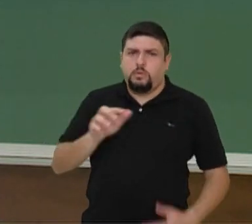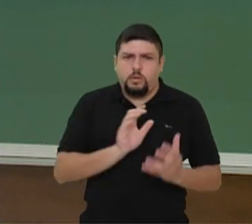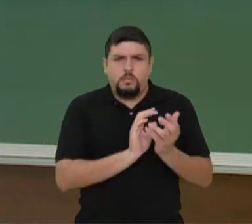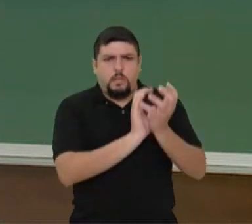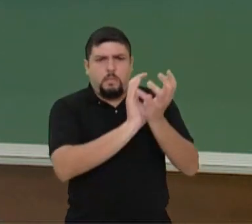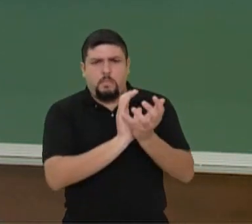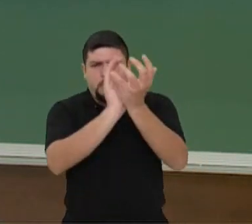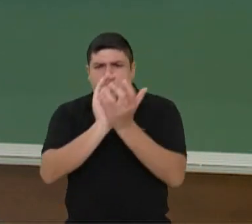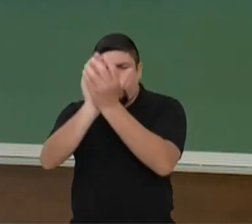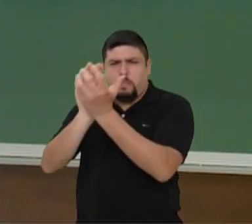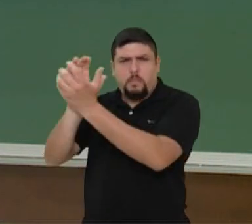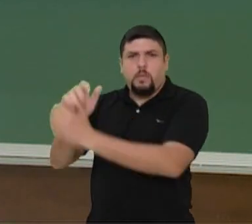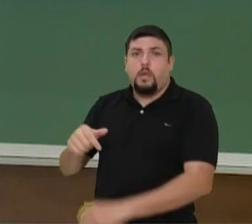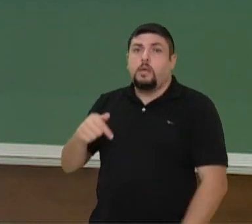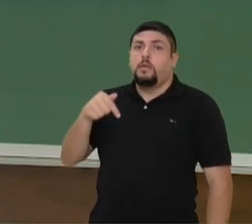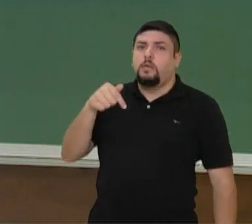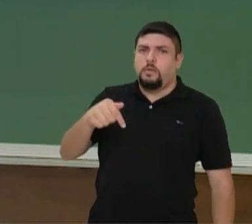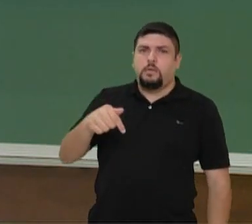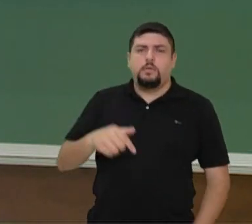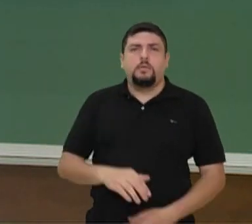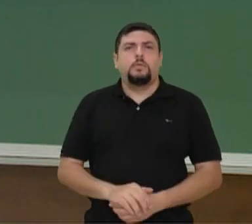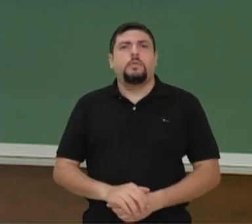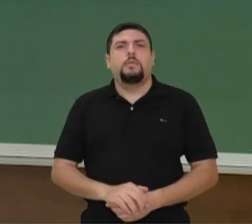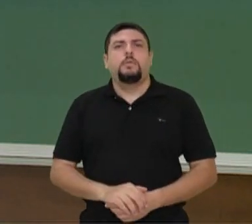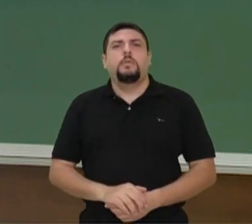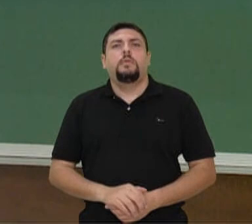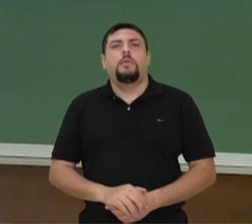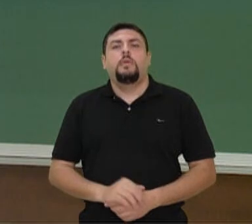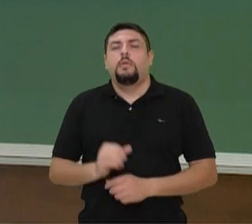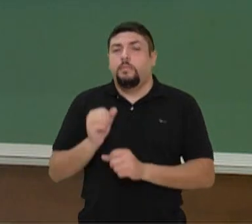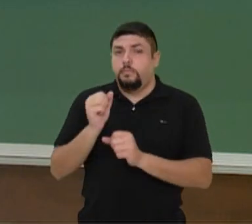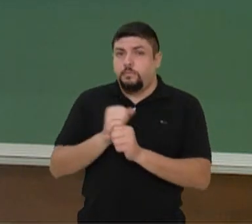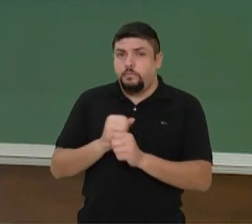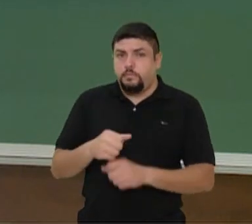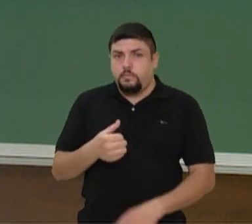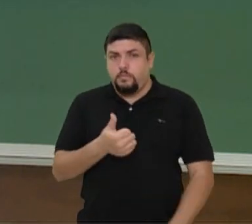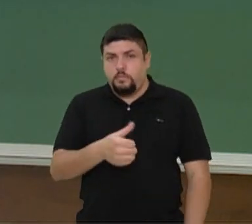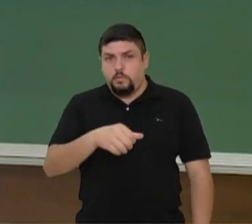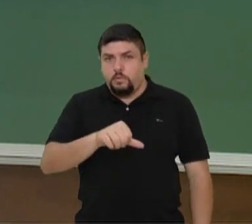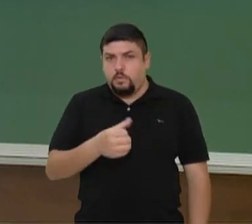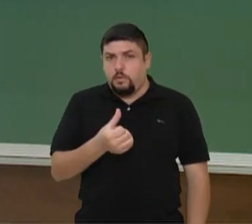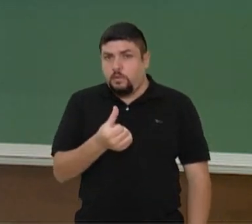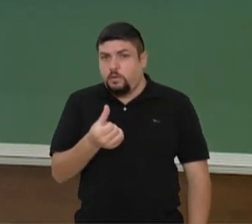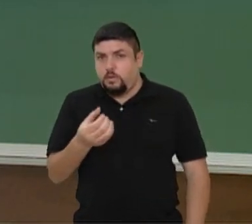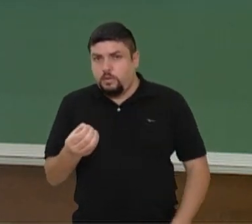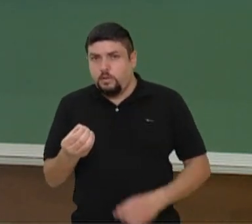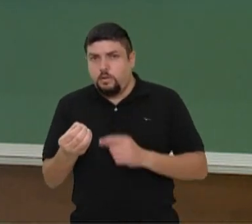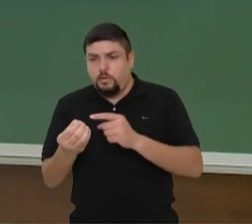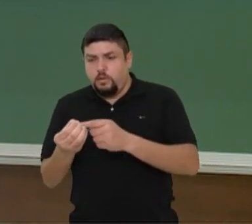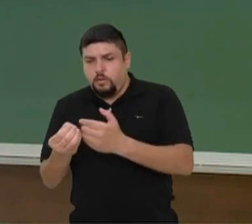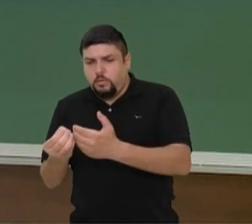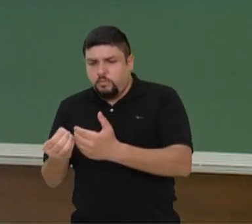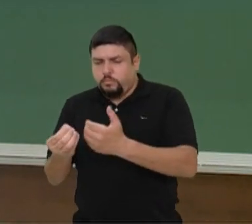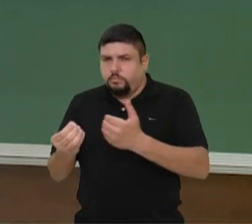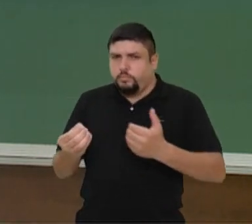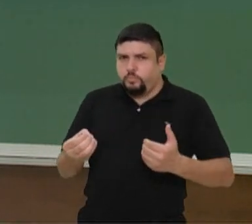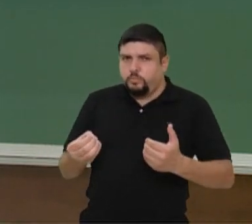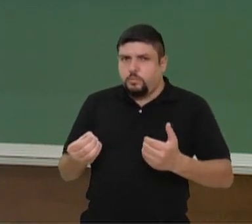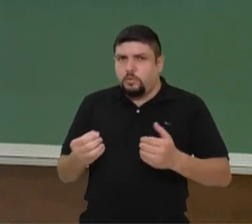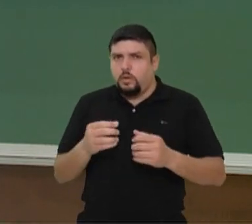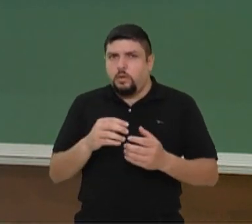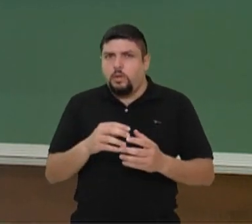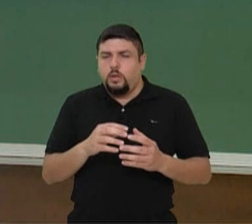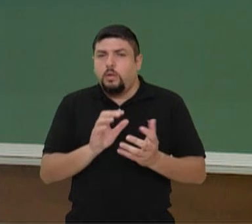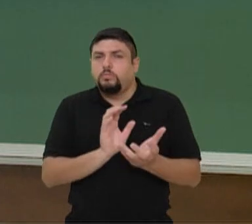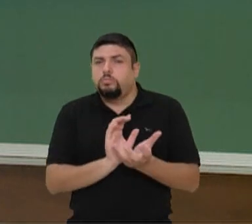Sozinha conquistou 7. Essa conquista em 1960, veja bem, está bem próxima da conquista da Copa de 58. O professor falava